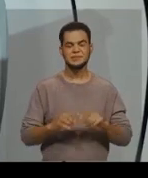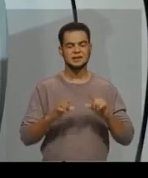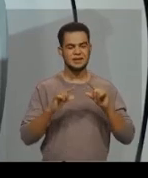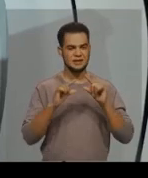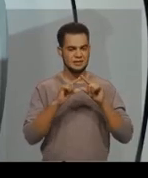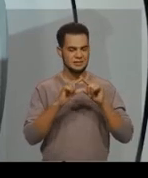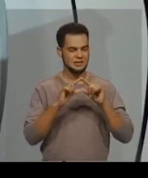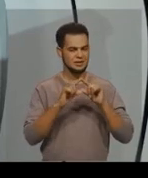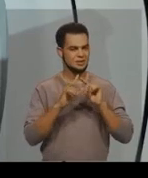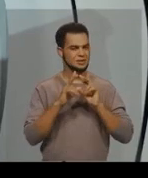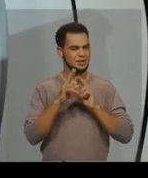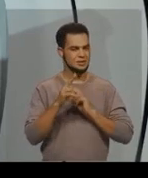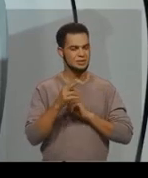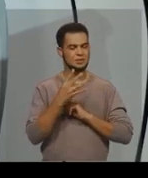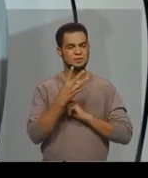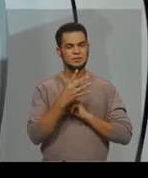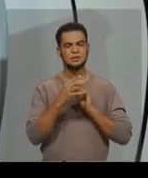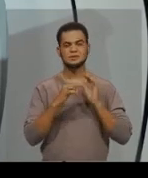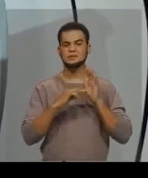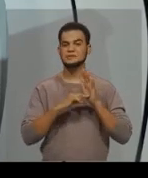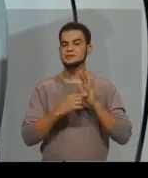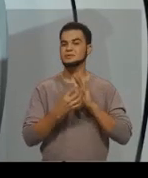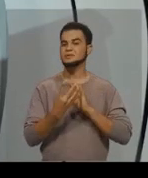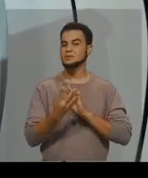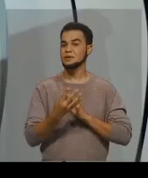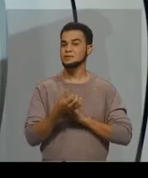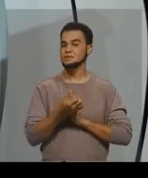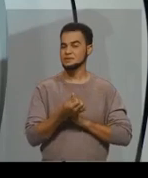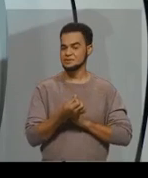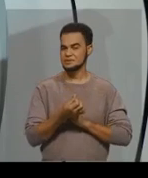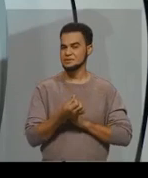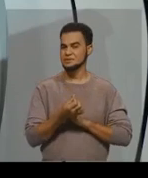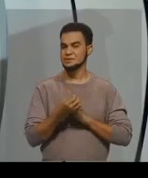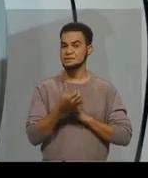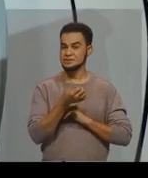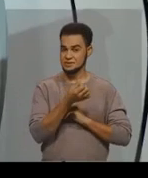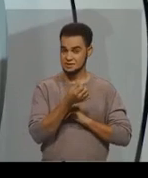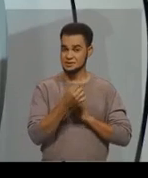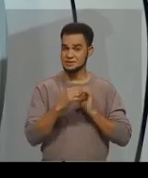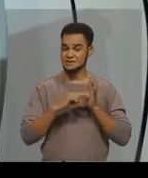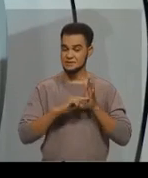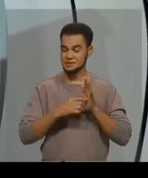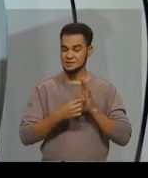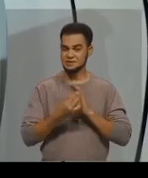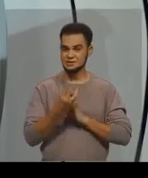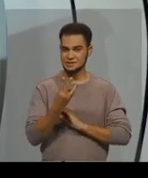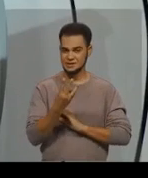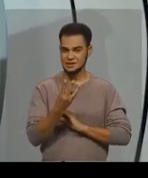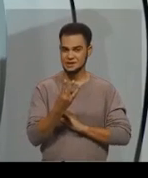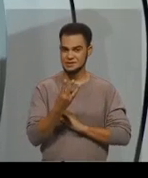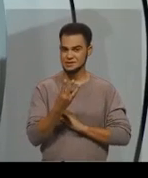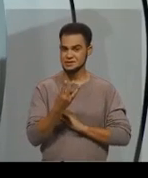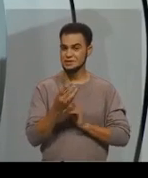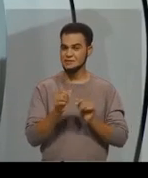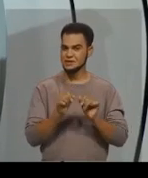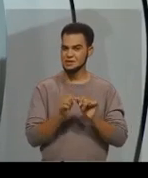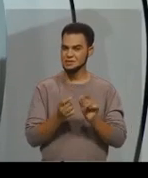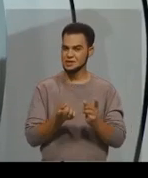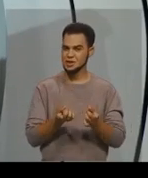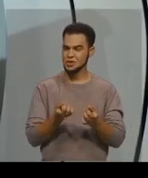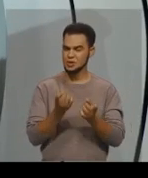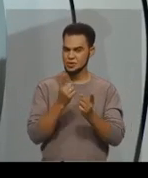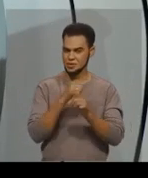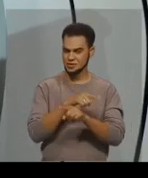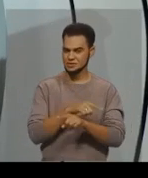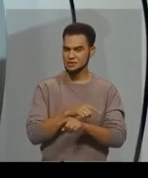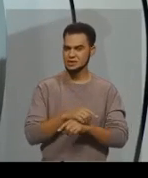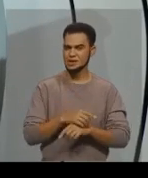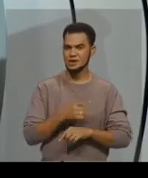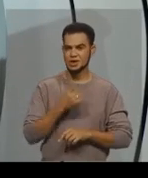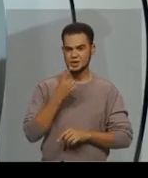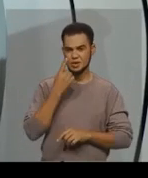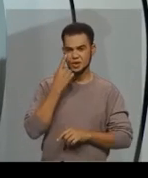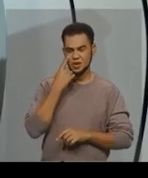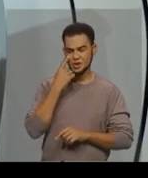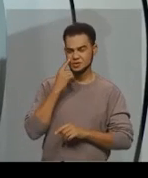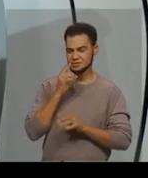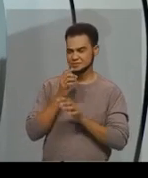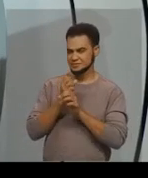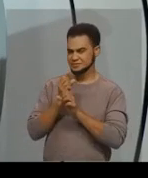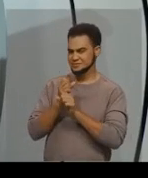igual 4 vezes 4, 16. 16 vezes 3, vou fazer o contrário. 4 vezes 3, 12.